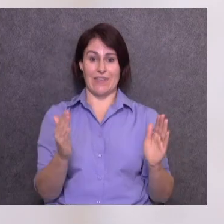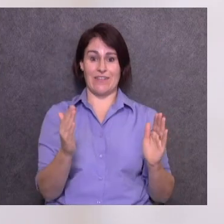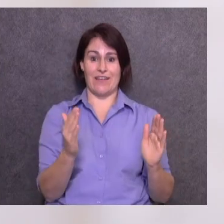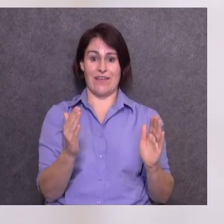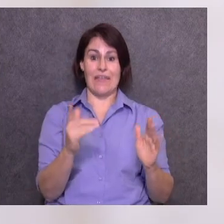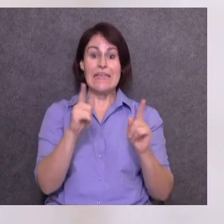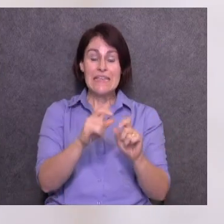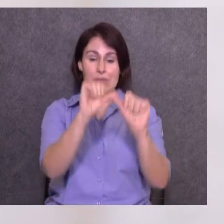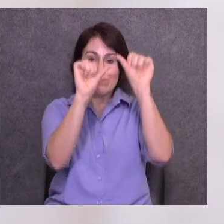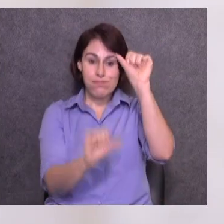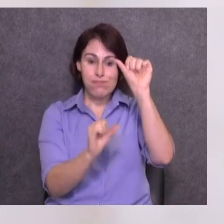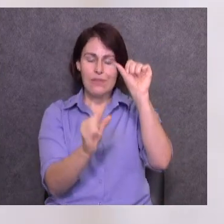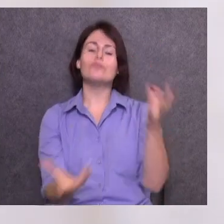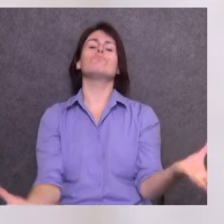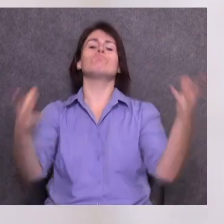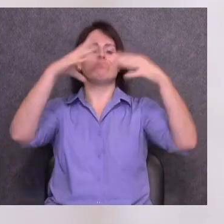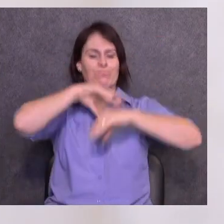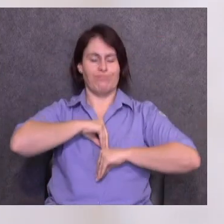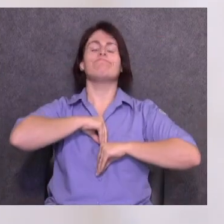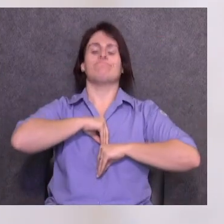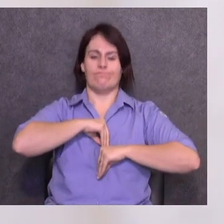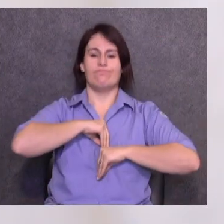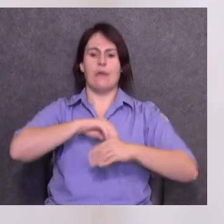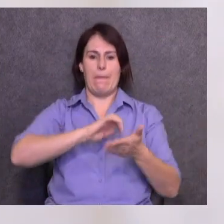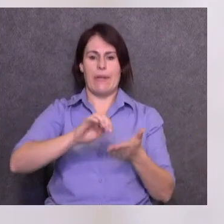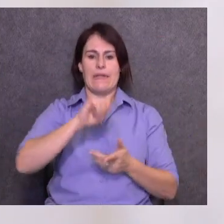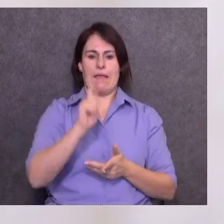mensagem que podemos levar desta peregrinação.